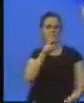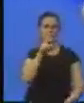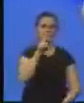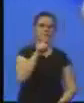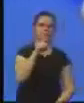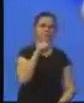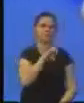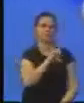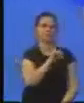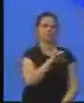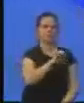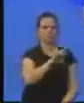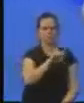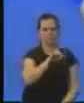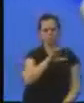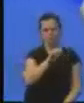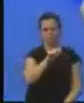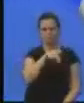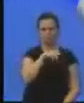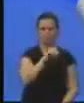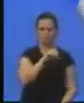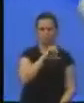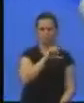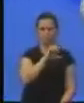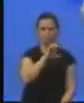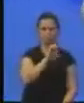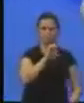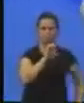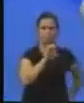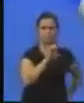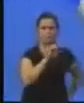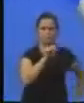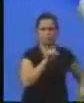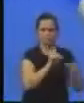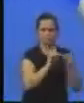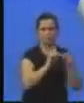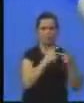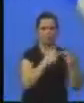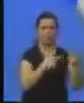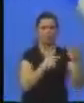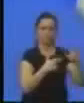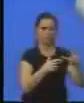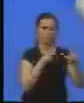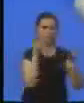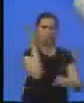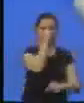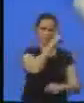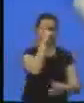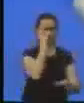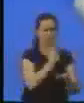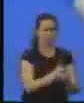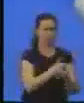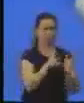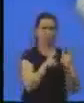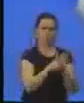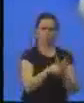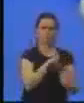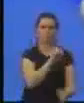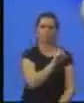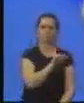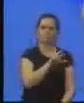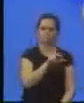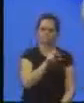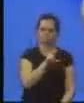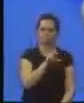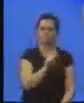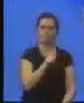Logaritmo neperiano, ln de x² mais 2x. Como é que eu vou derivar isso? De novo, a mesma história. Derivo o que está lá